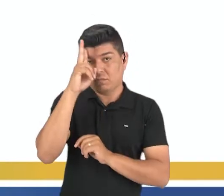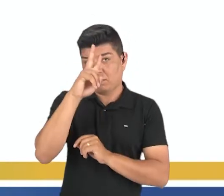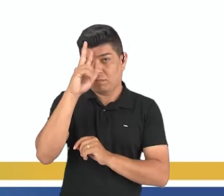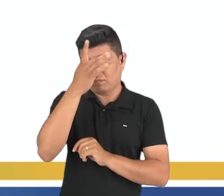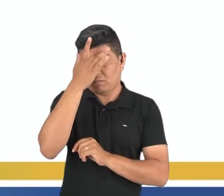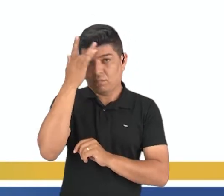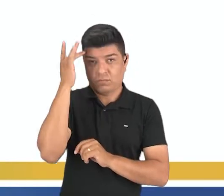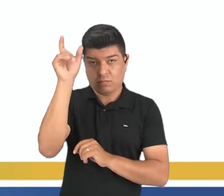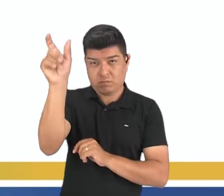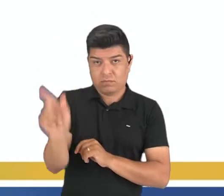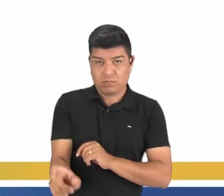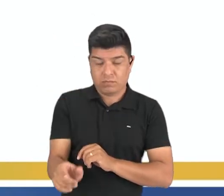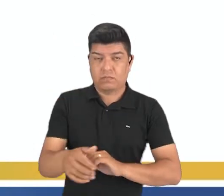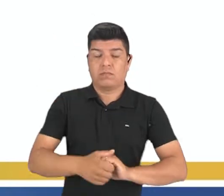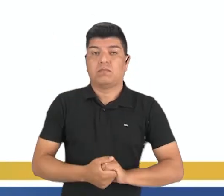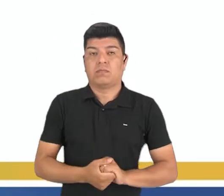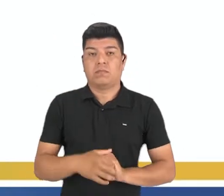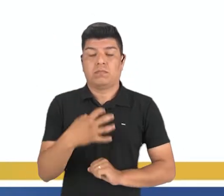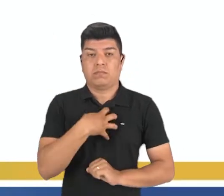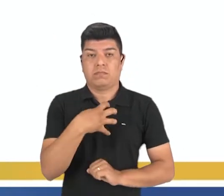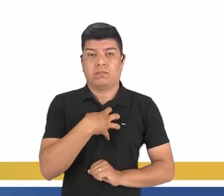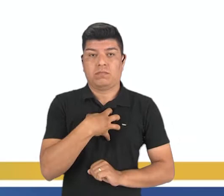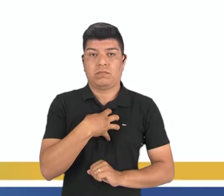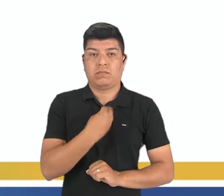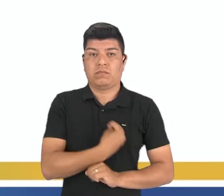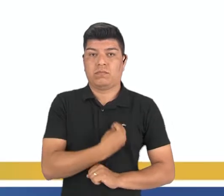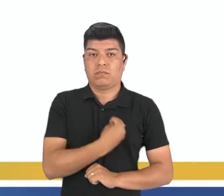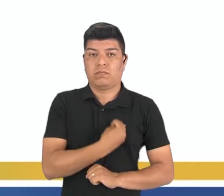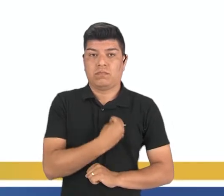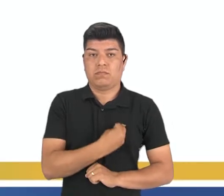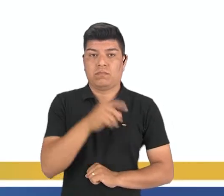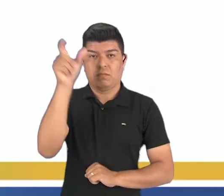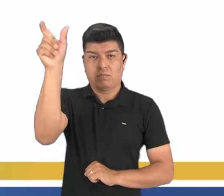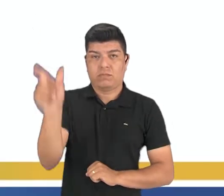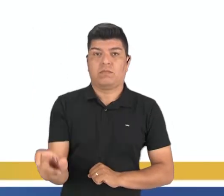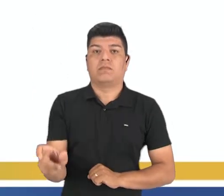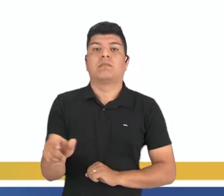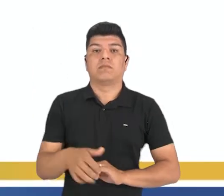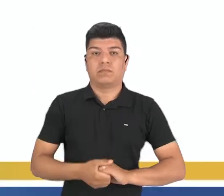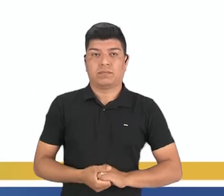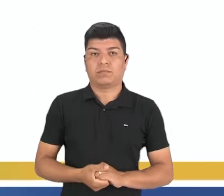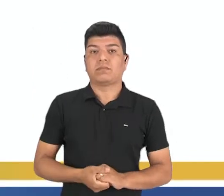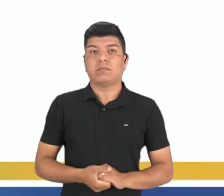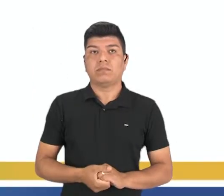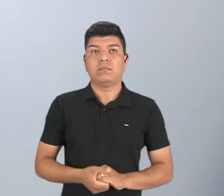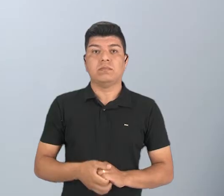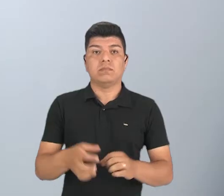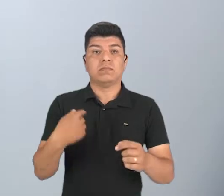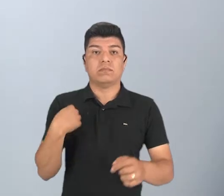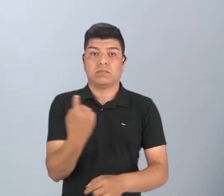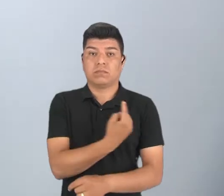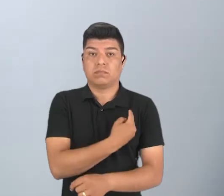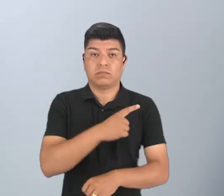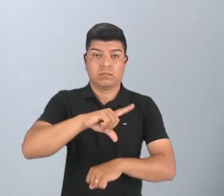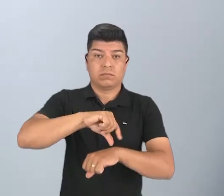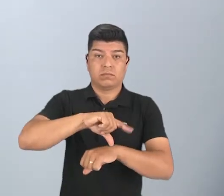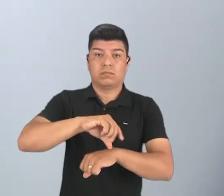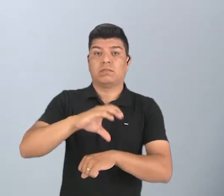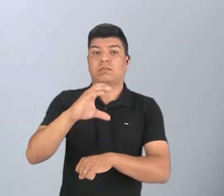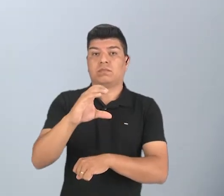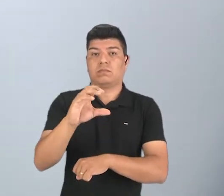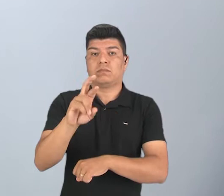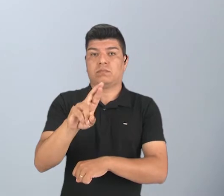da personagem e aos sentimentos vivenciados por ele. Então, olha só, quando a gente fala de cronológico, é